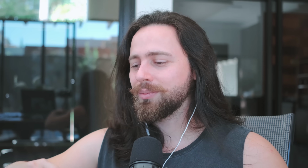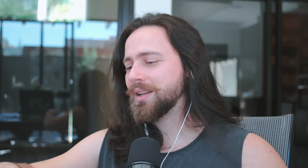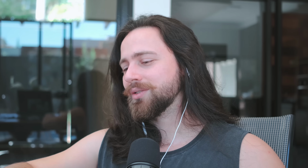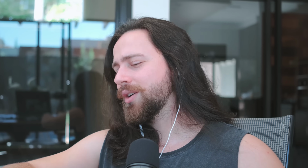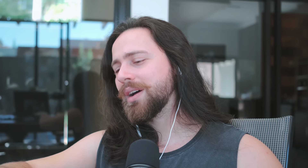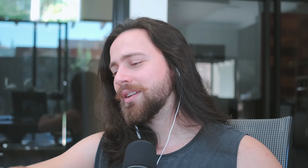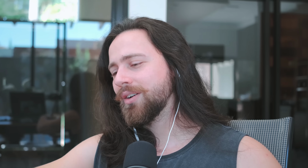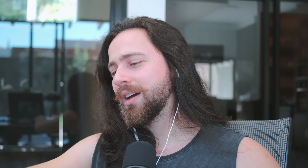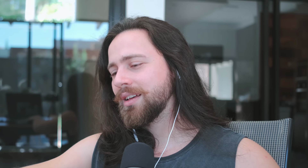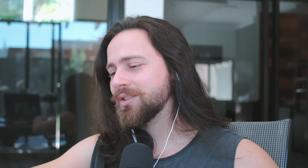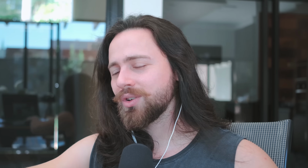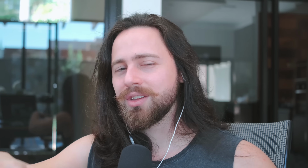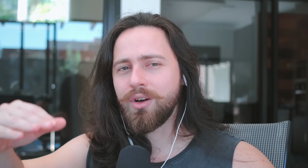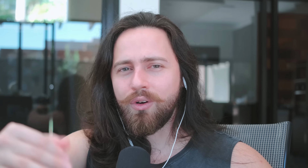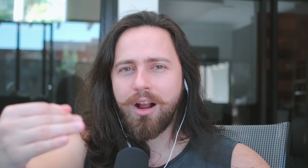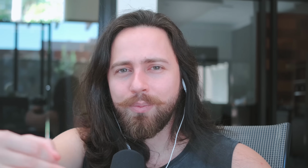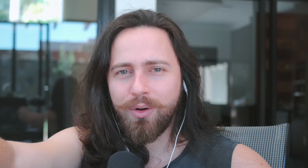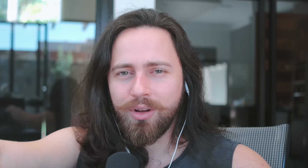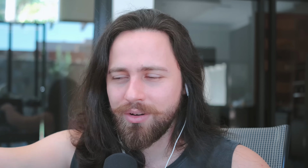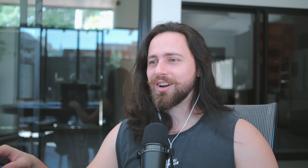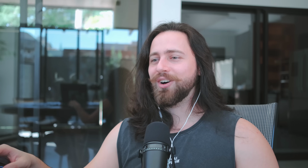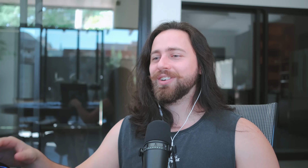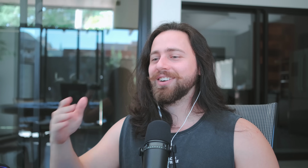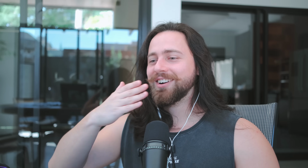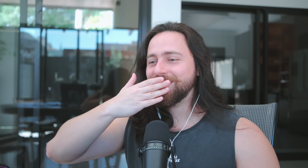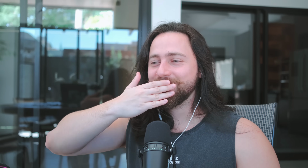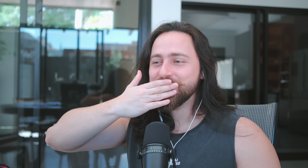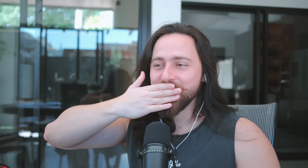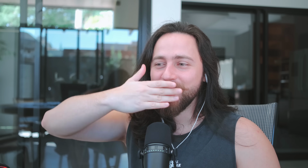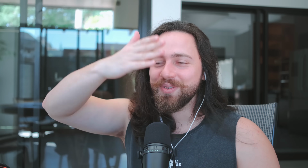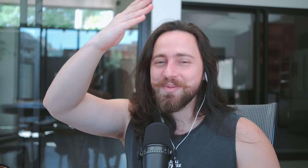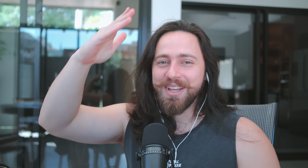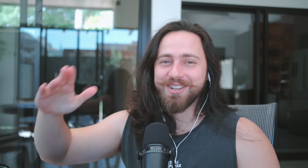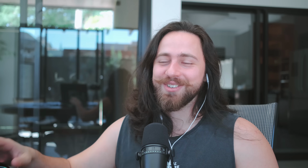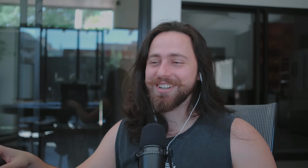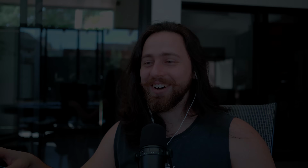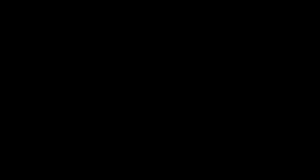deputado no Brasil. Não é, não é. Isso aqui não é um cargo pra qualquer um. Um beijo, tchau.